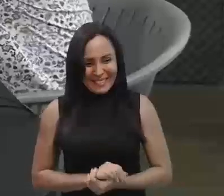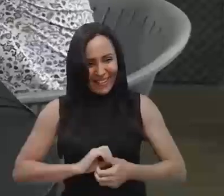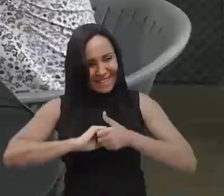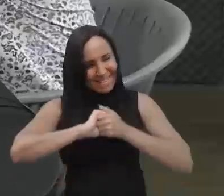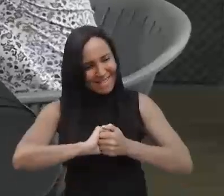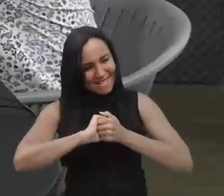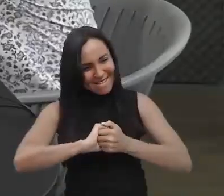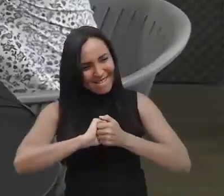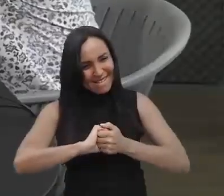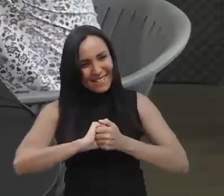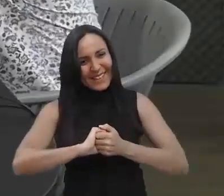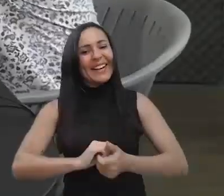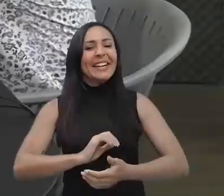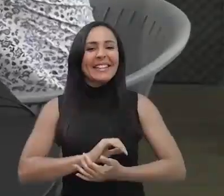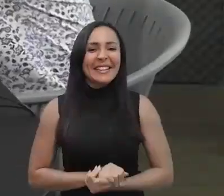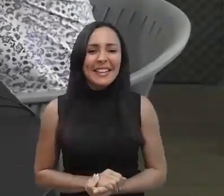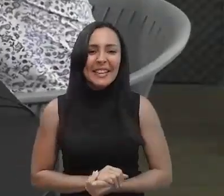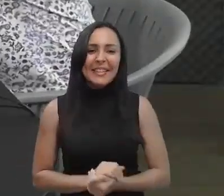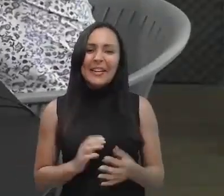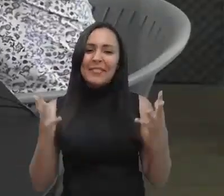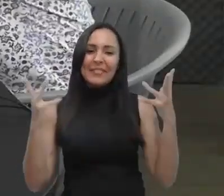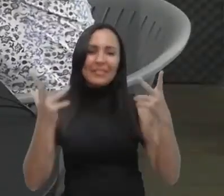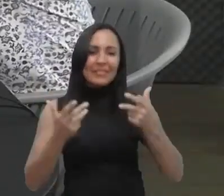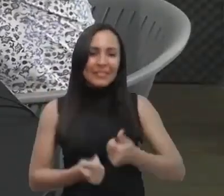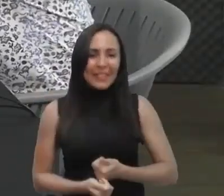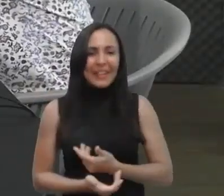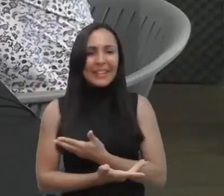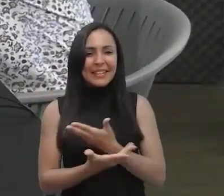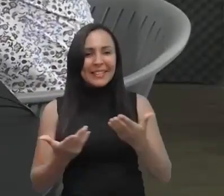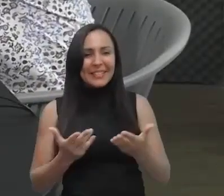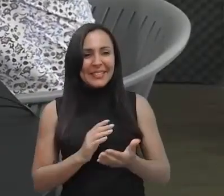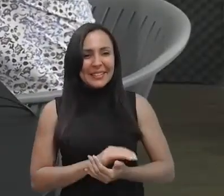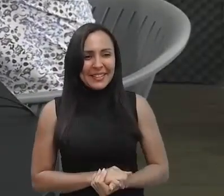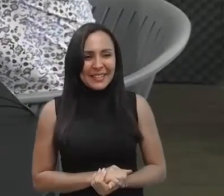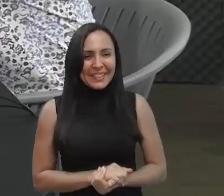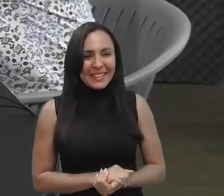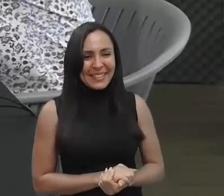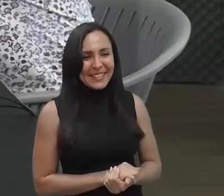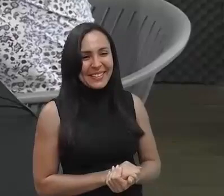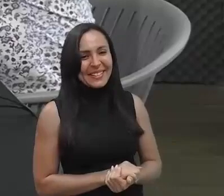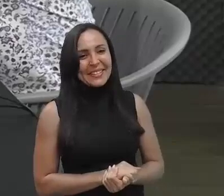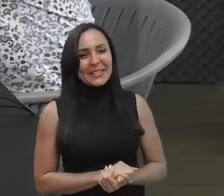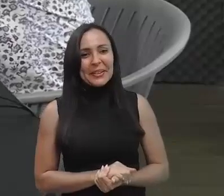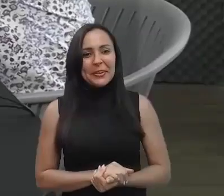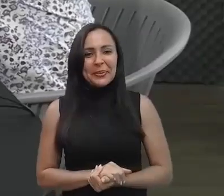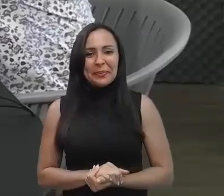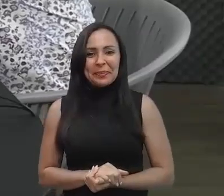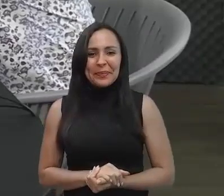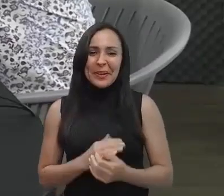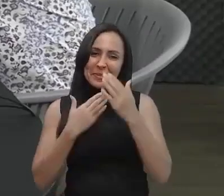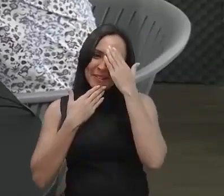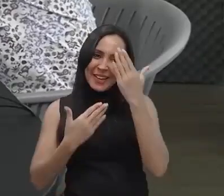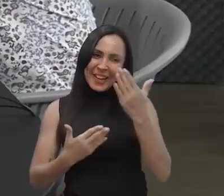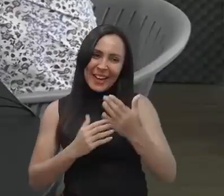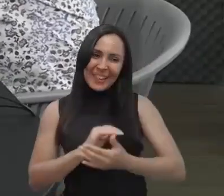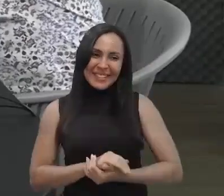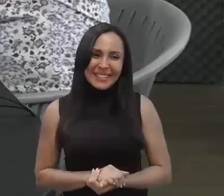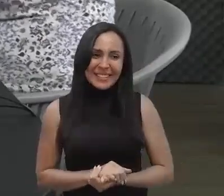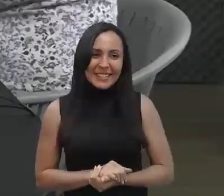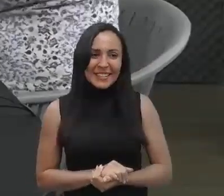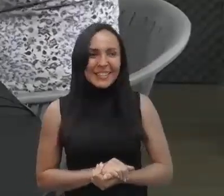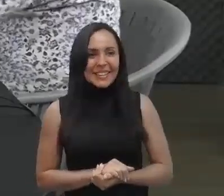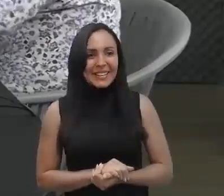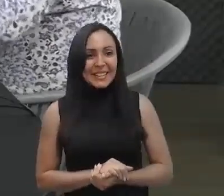gente possa fazer muito trabalho junto e eu tô aqui viu Me cham eu tô aqui também Obrigada meha querida Eu que agradeço e o